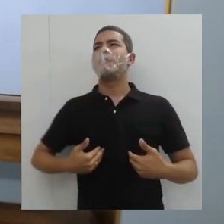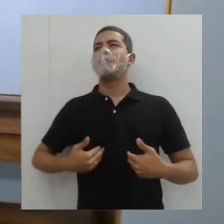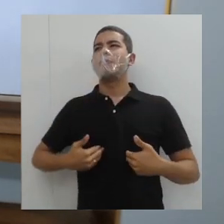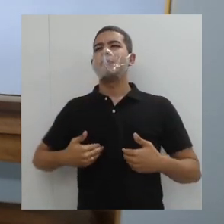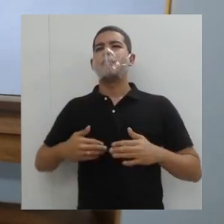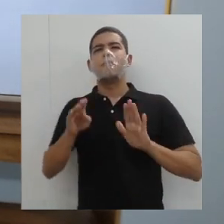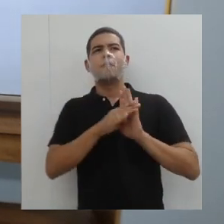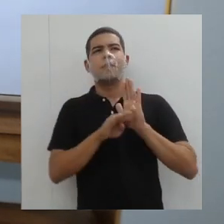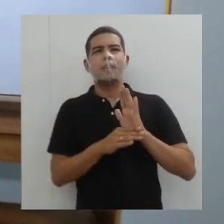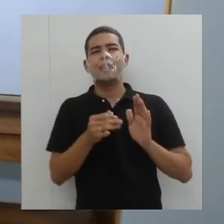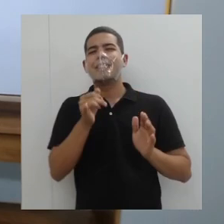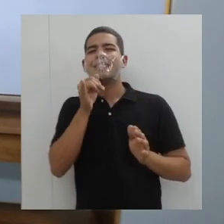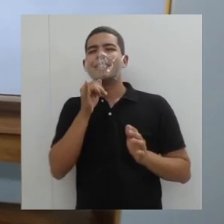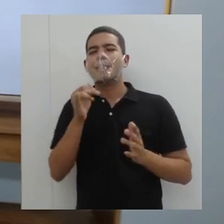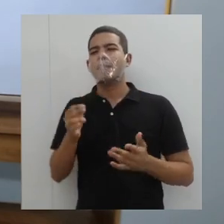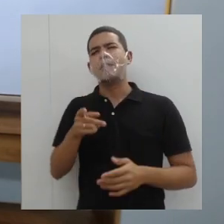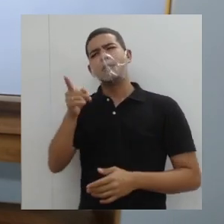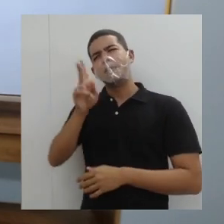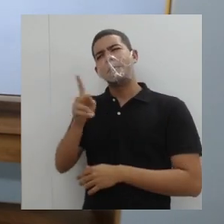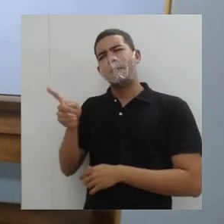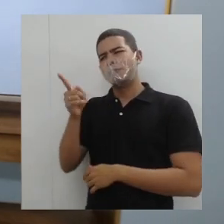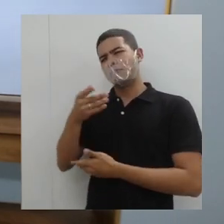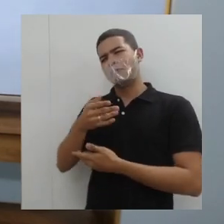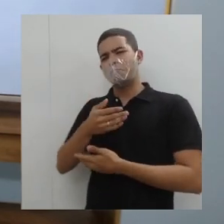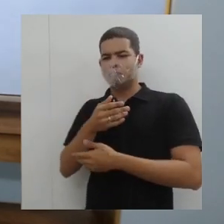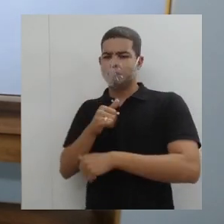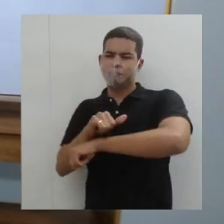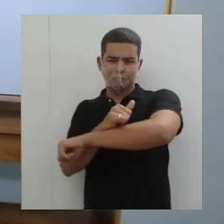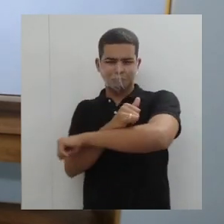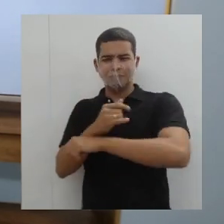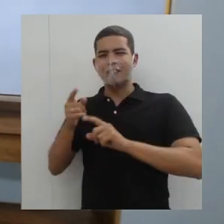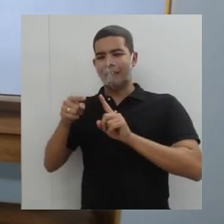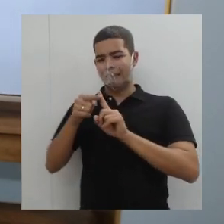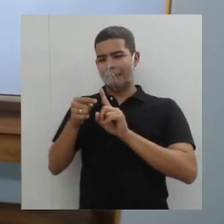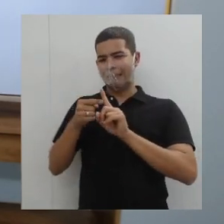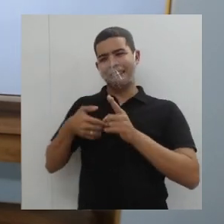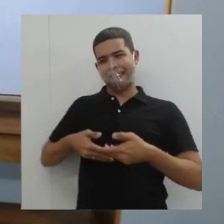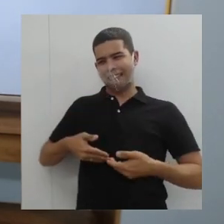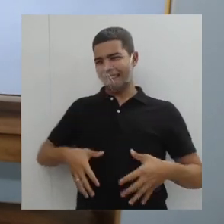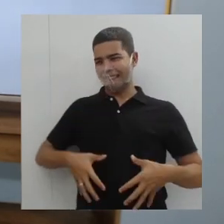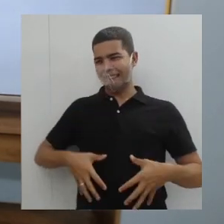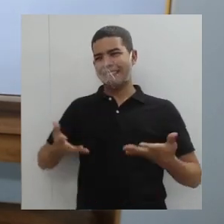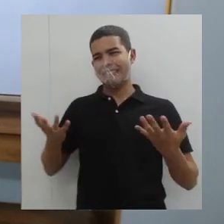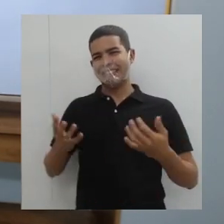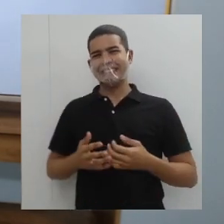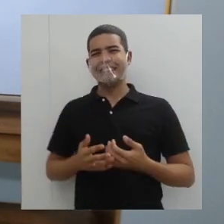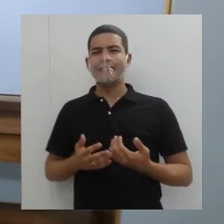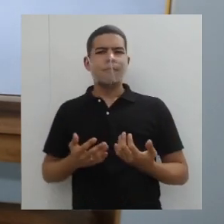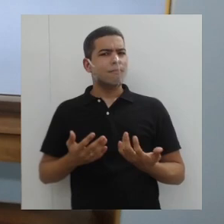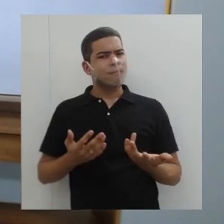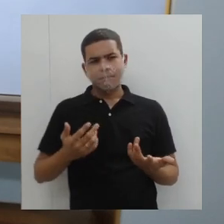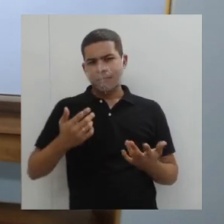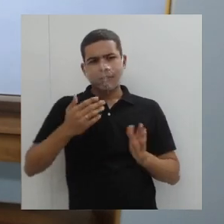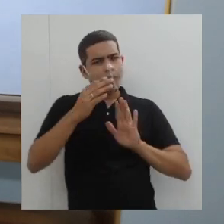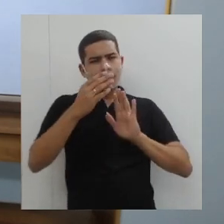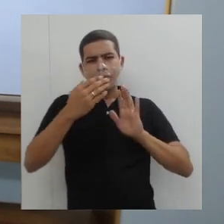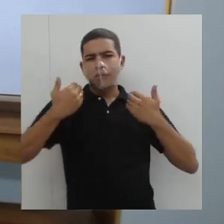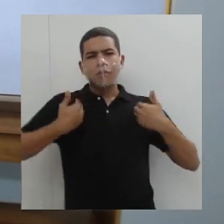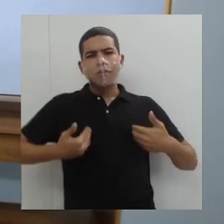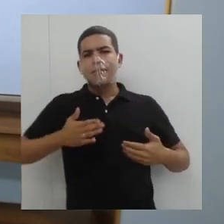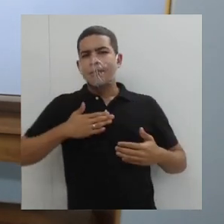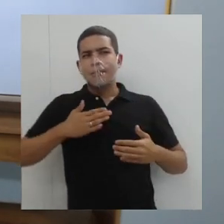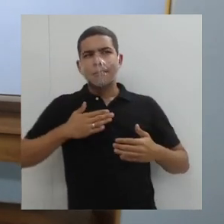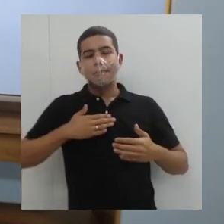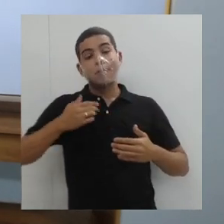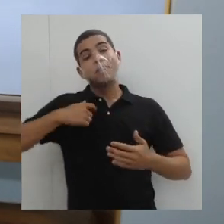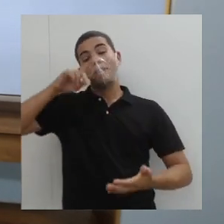assim, Hugo, você está muito gordinho, olha essa barriguinha aí, peraí, é o meu corpo. Quem define se tem barriga ou não tem barriga sou eu. A não ser que isso seja uma